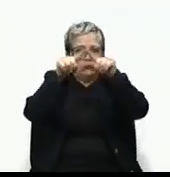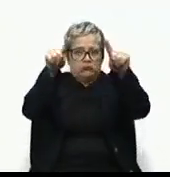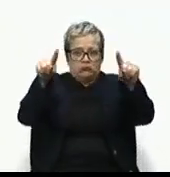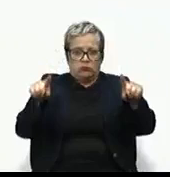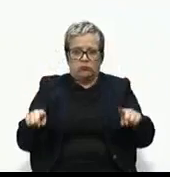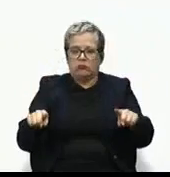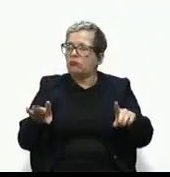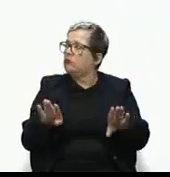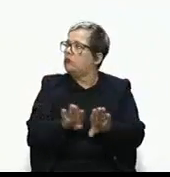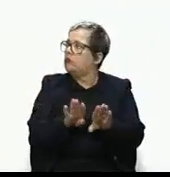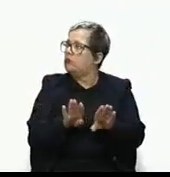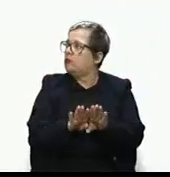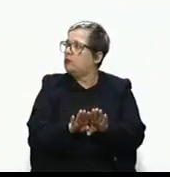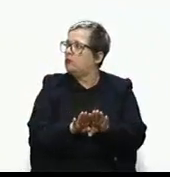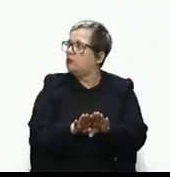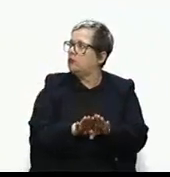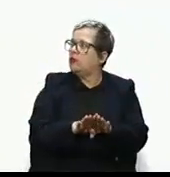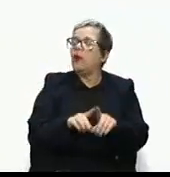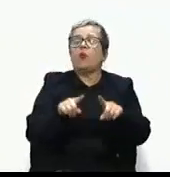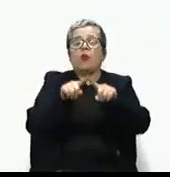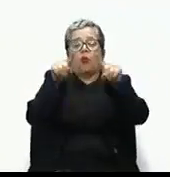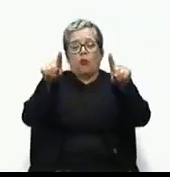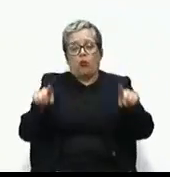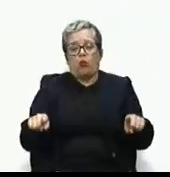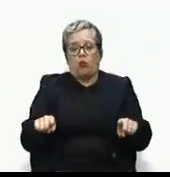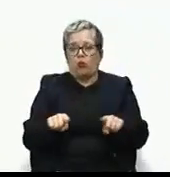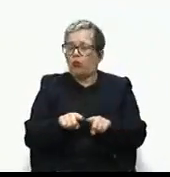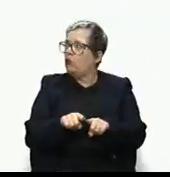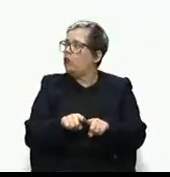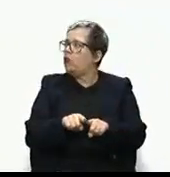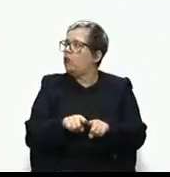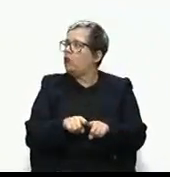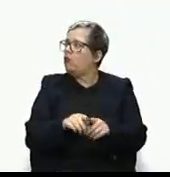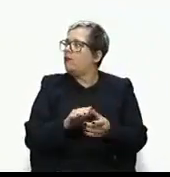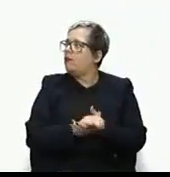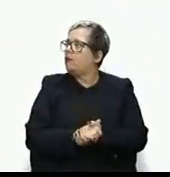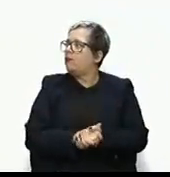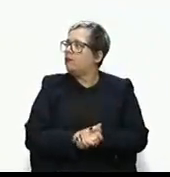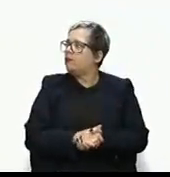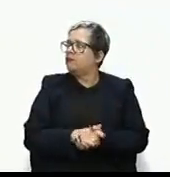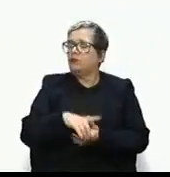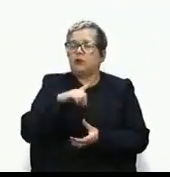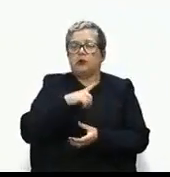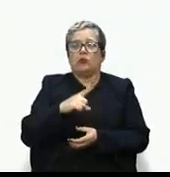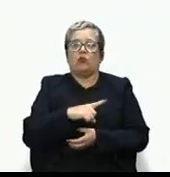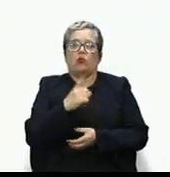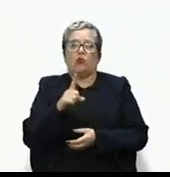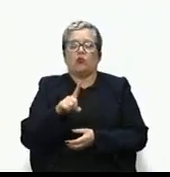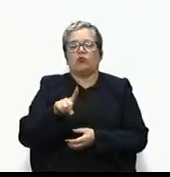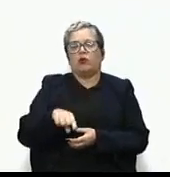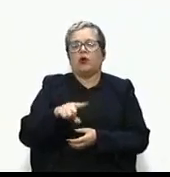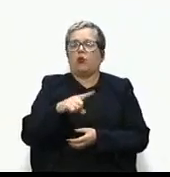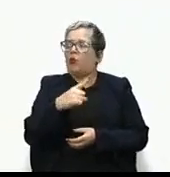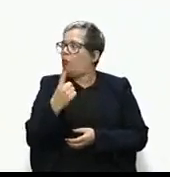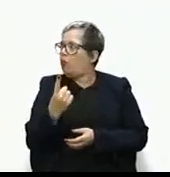também quadrada, então, ó, nós colocarmos aqui 1, 0,